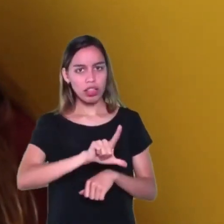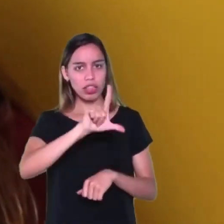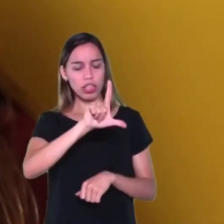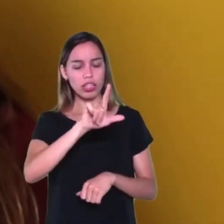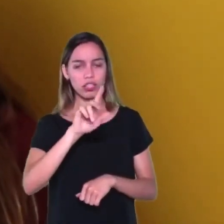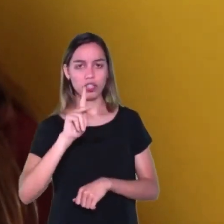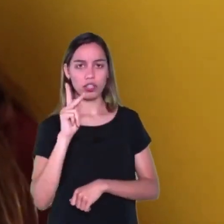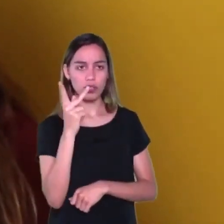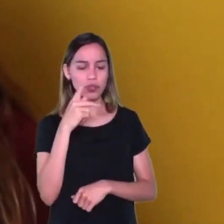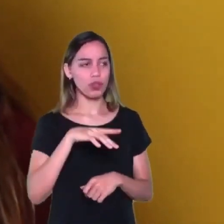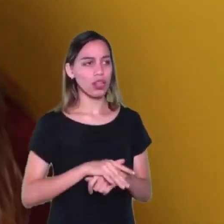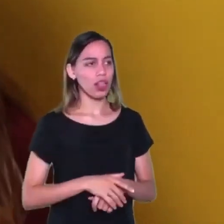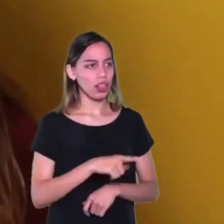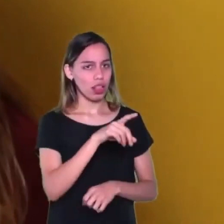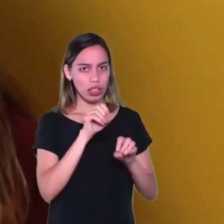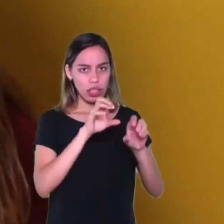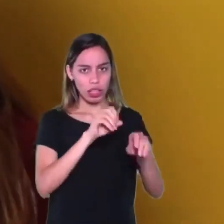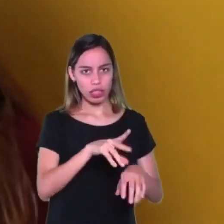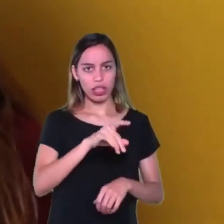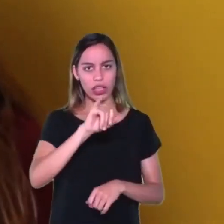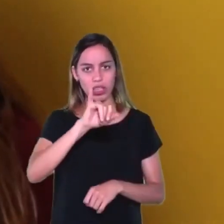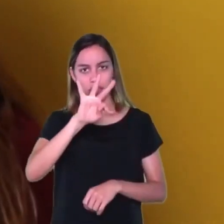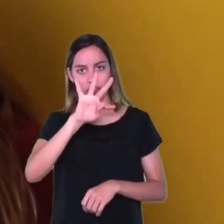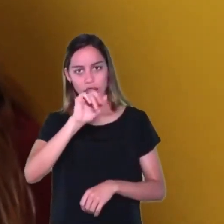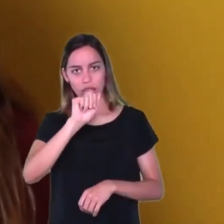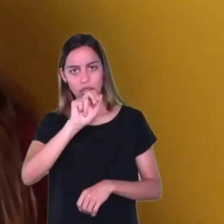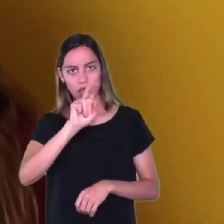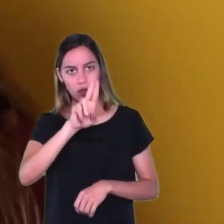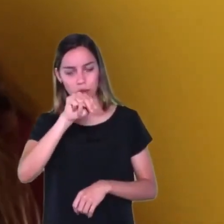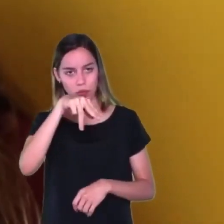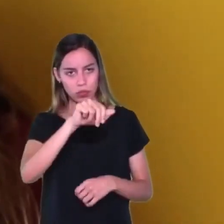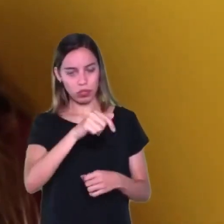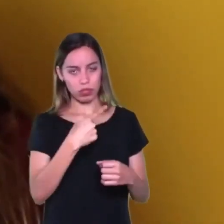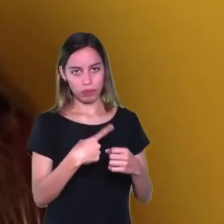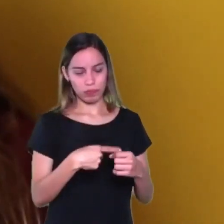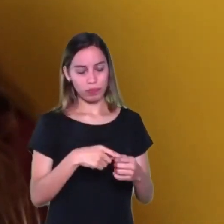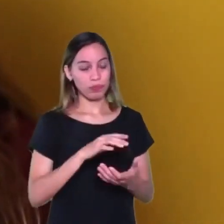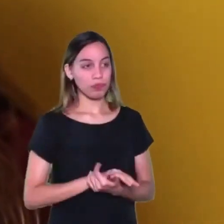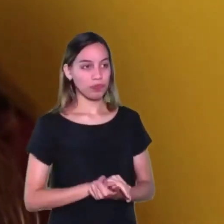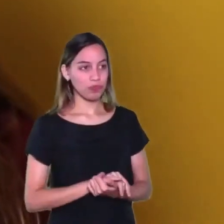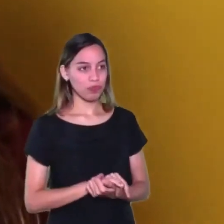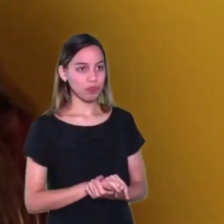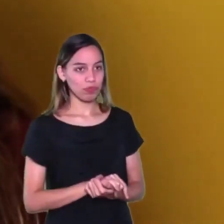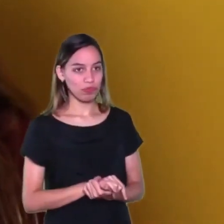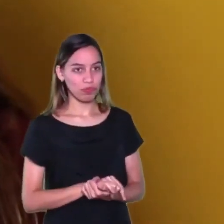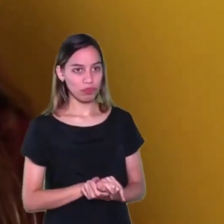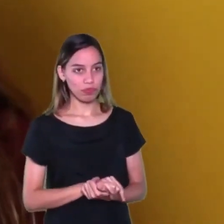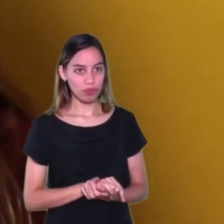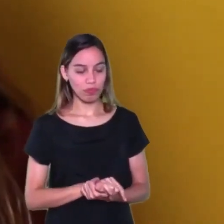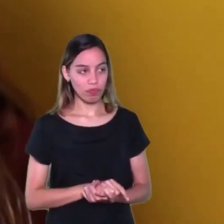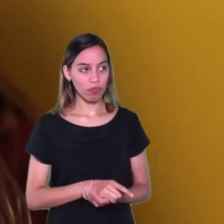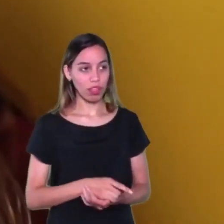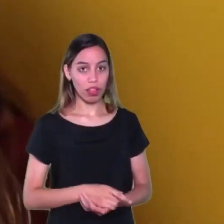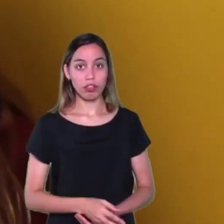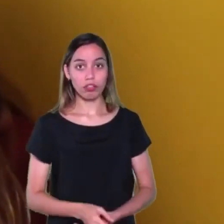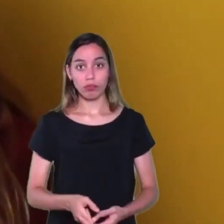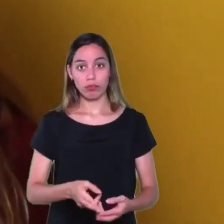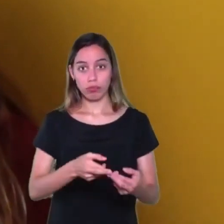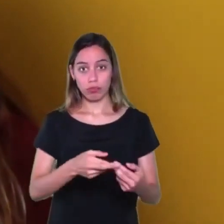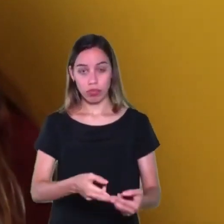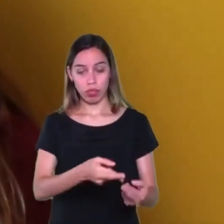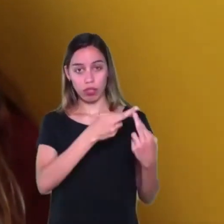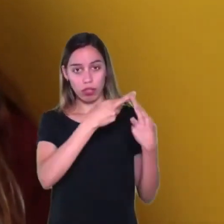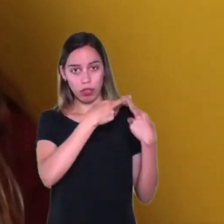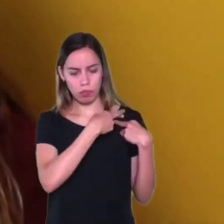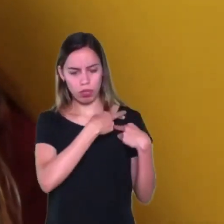de Itaúna, é membro fundador da Academia Itaunense de Letras, onde ocupa a cadeira número 6, que